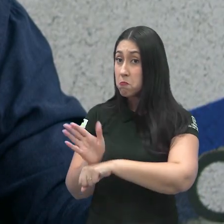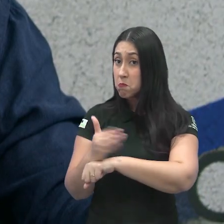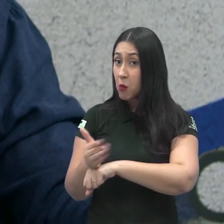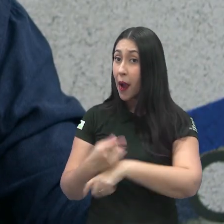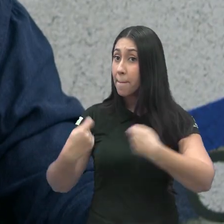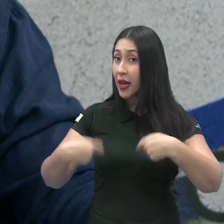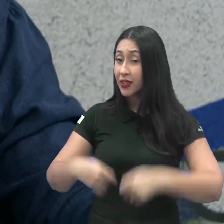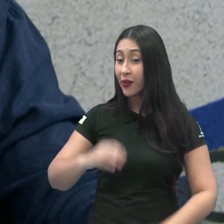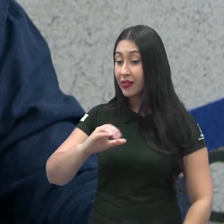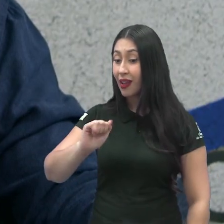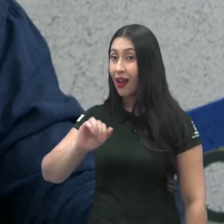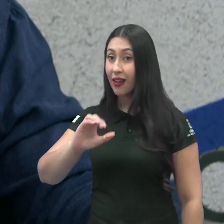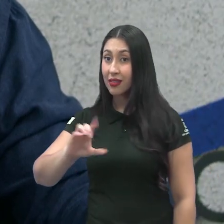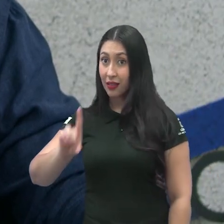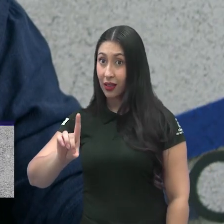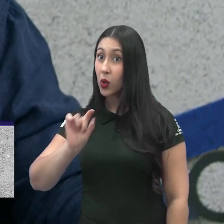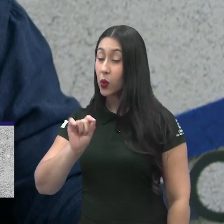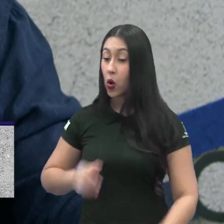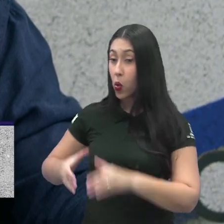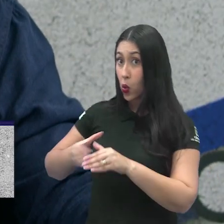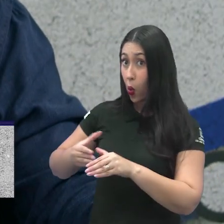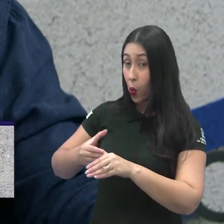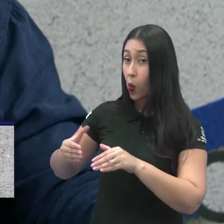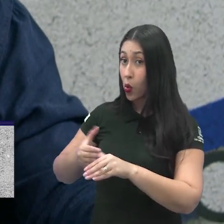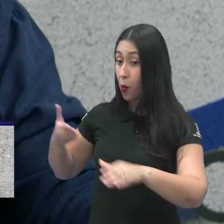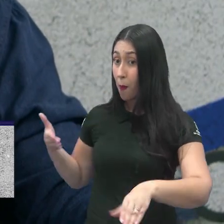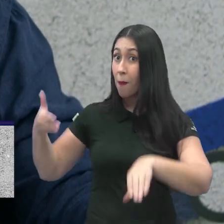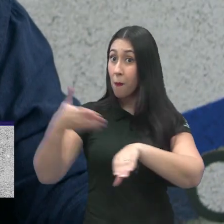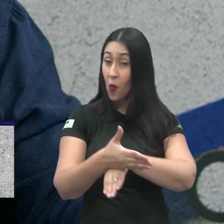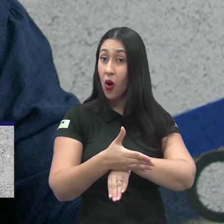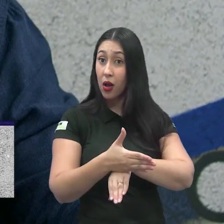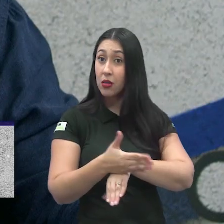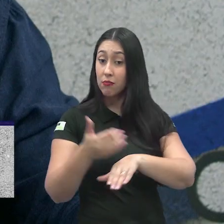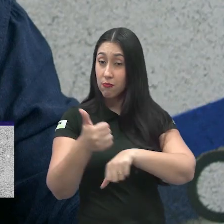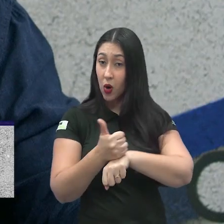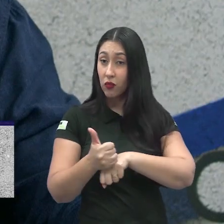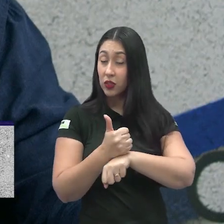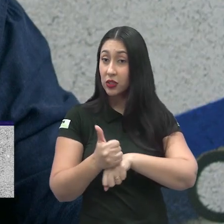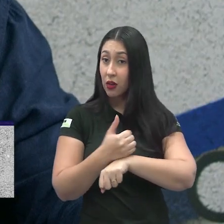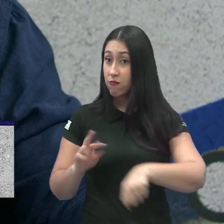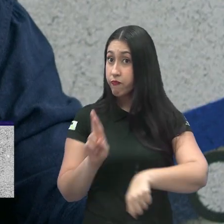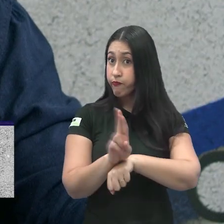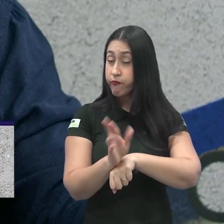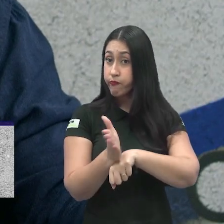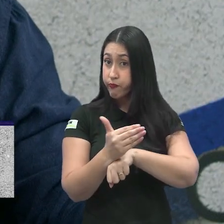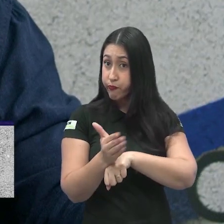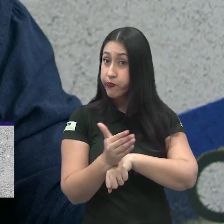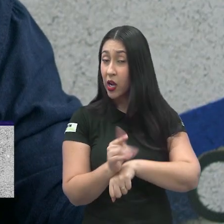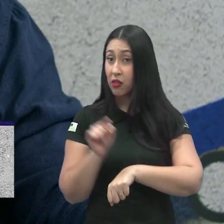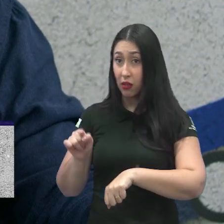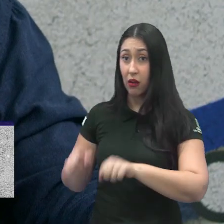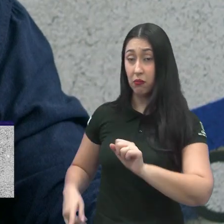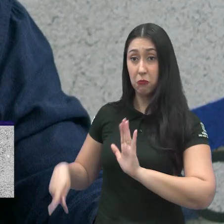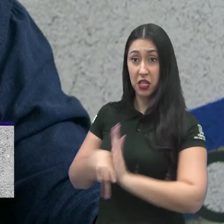passar pelo CACD, que é o Concurso à Admissão da Carreira de Diplomata, que é do Instituto Rio Branco, do nosso Ministério das Relações Exteriores do país.